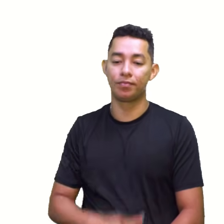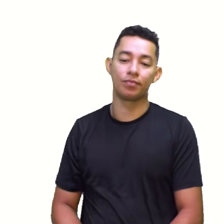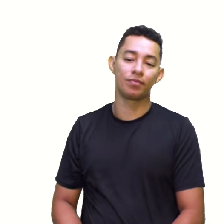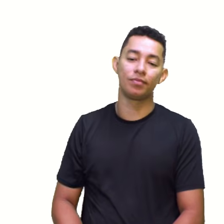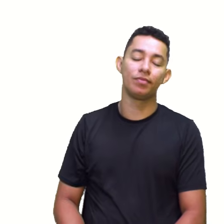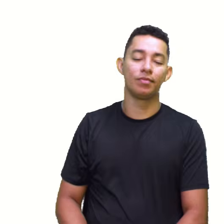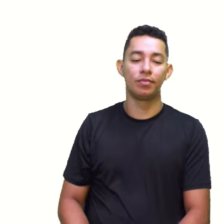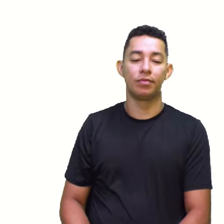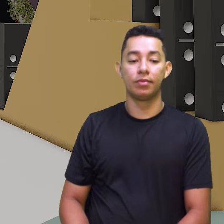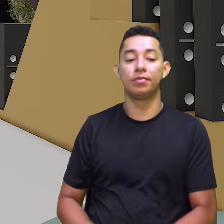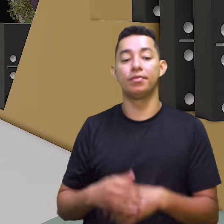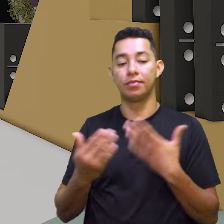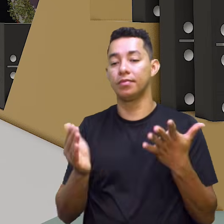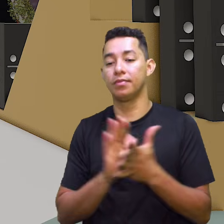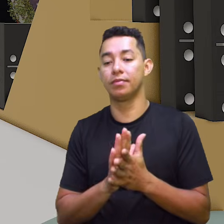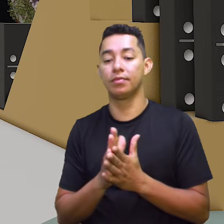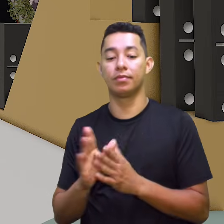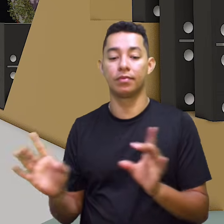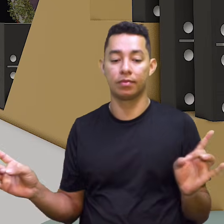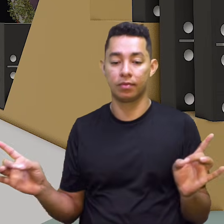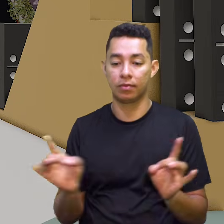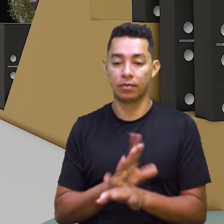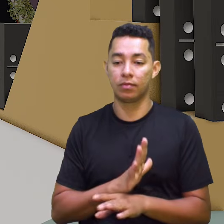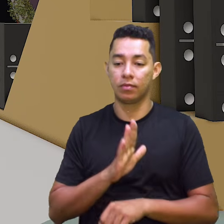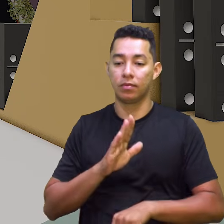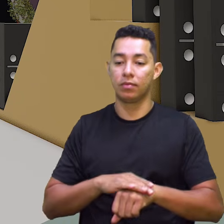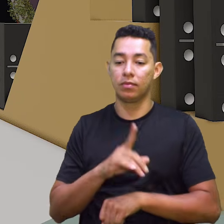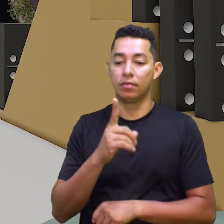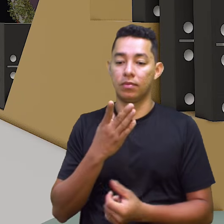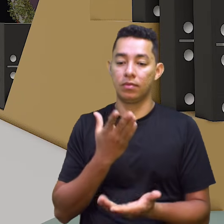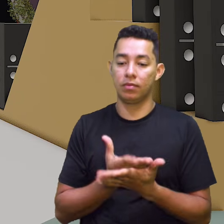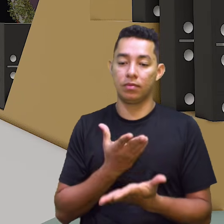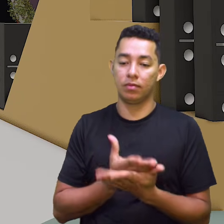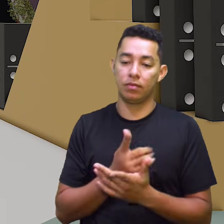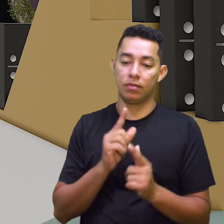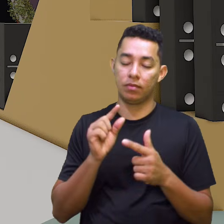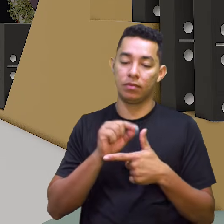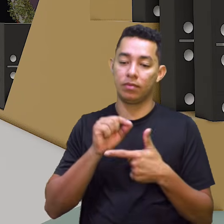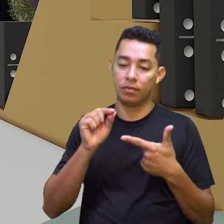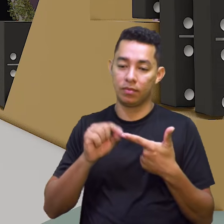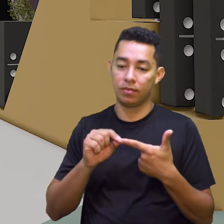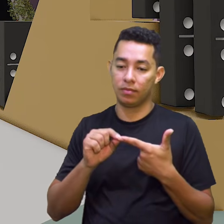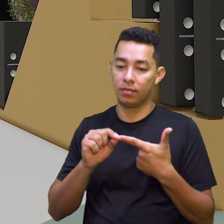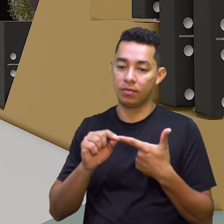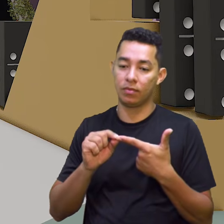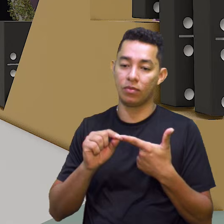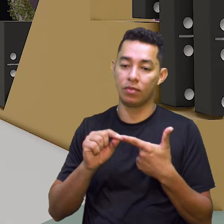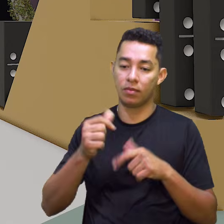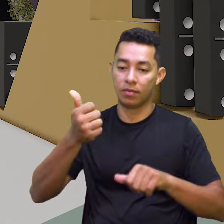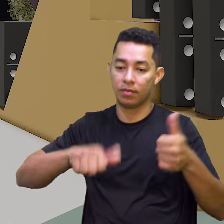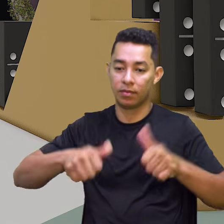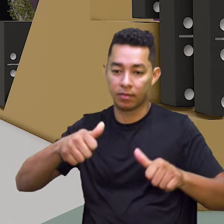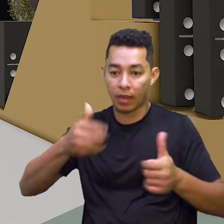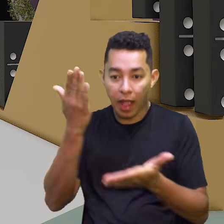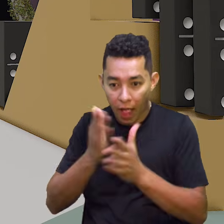Pronto. Senhores, fechamos mais uma aula de geometria analítica.